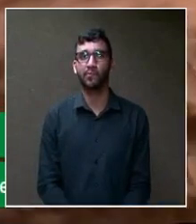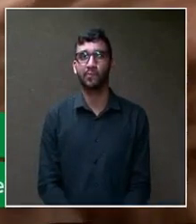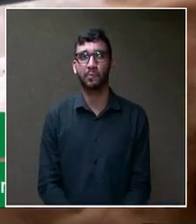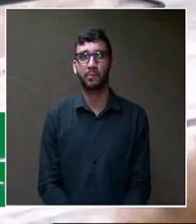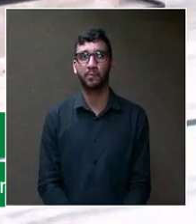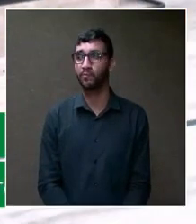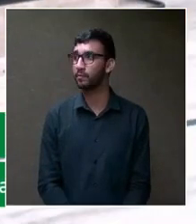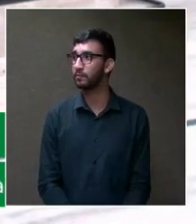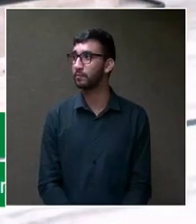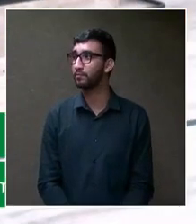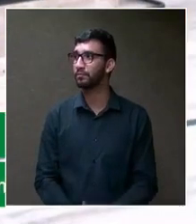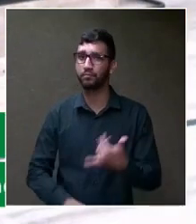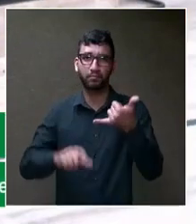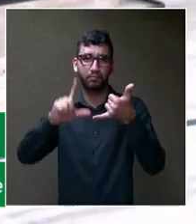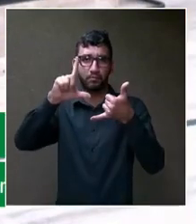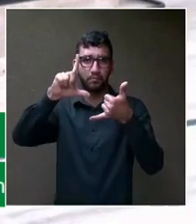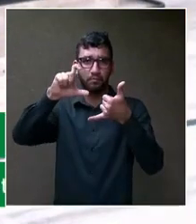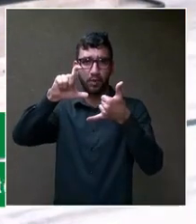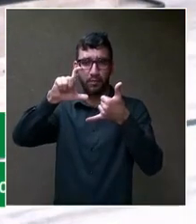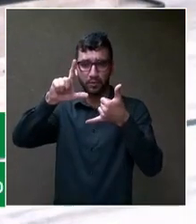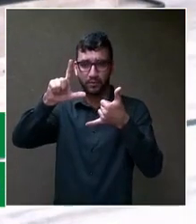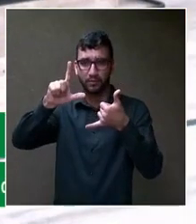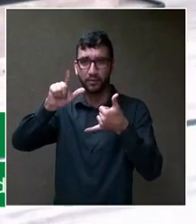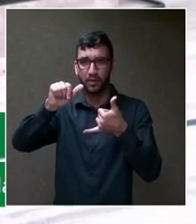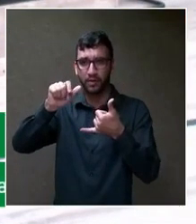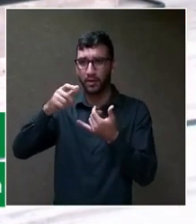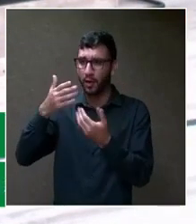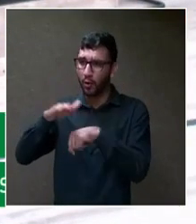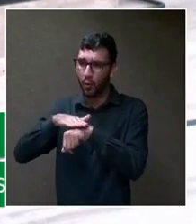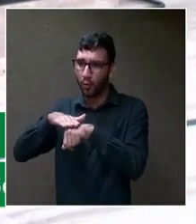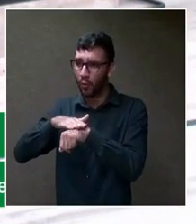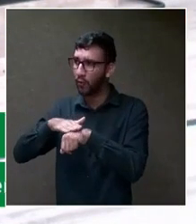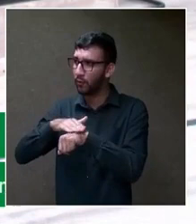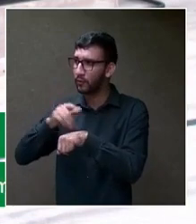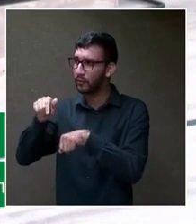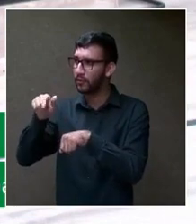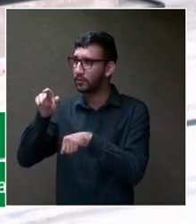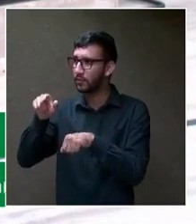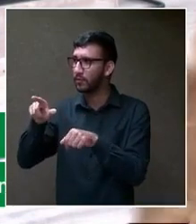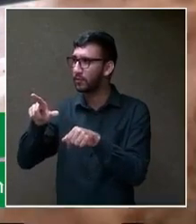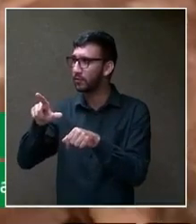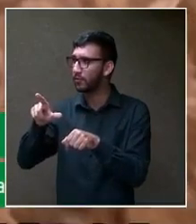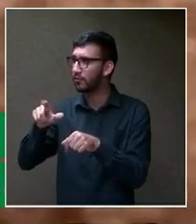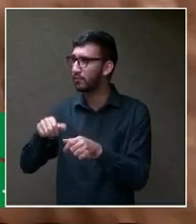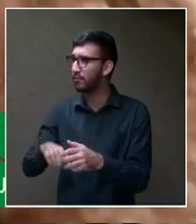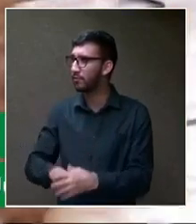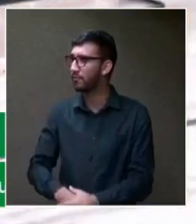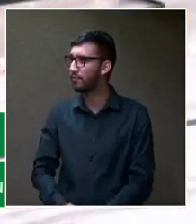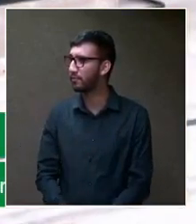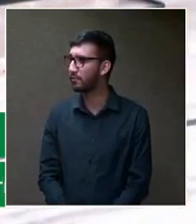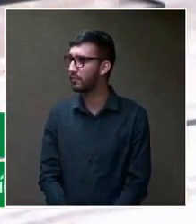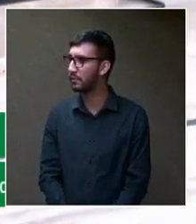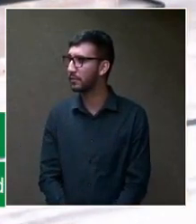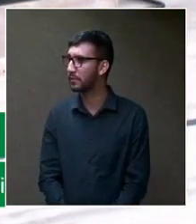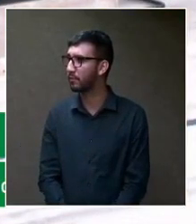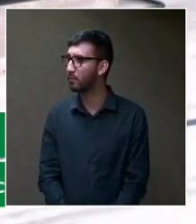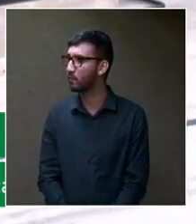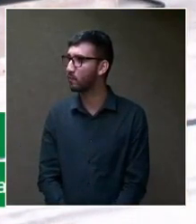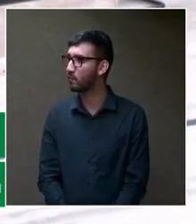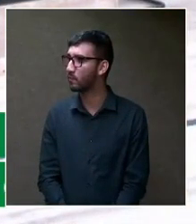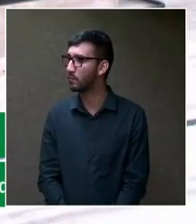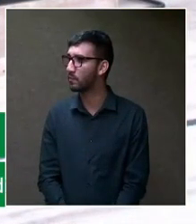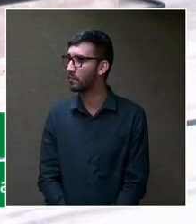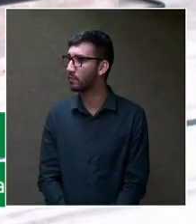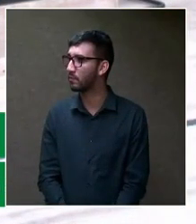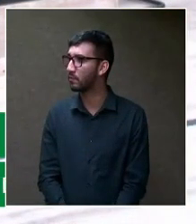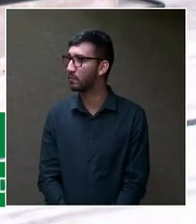Esses prints aqui foram com a senhora, que ela conversou? A senhora anexou 10 prints? Que a senhora consegue ler? Não, mas se